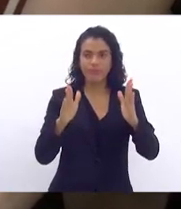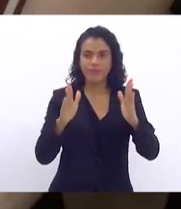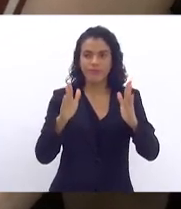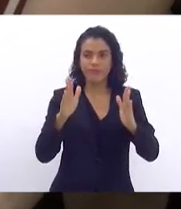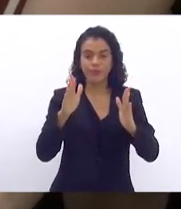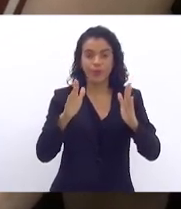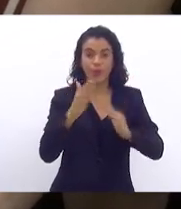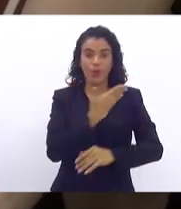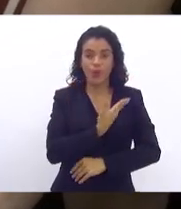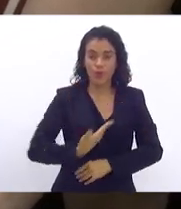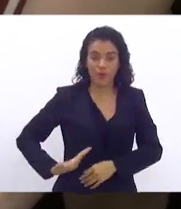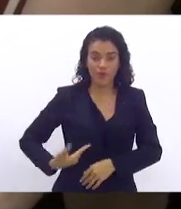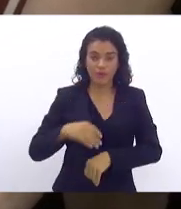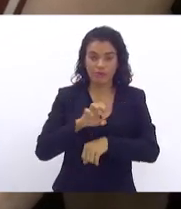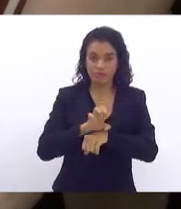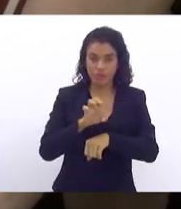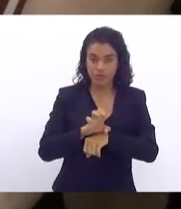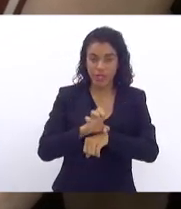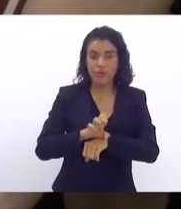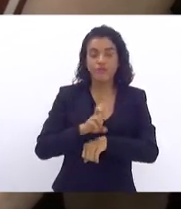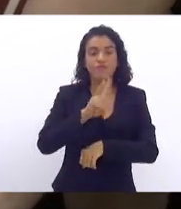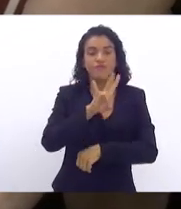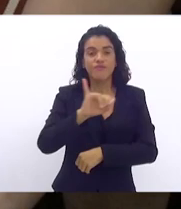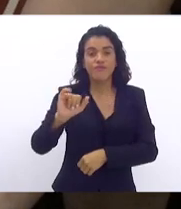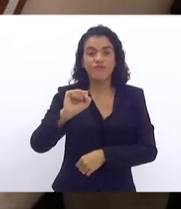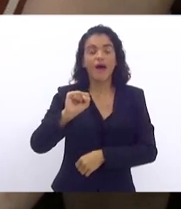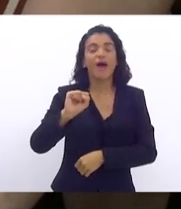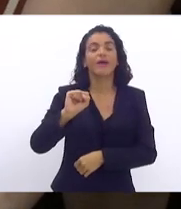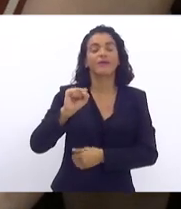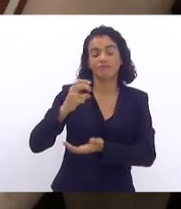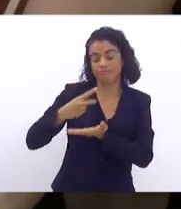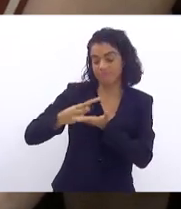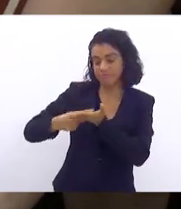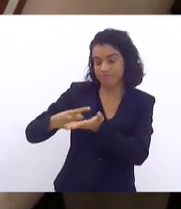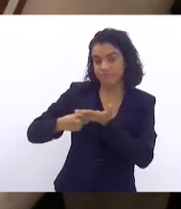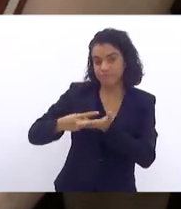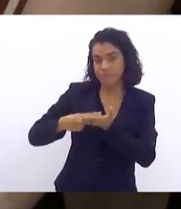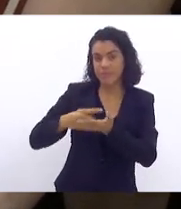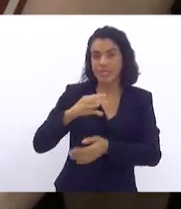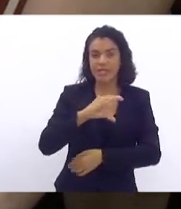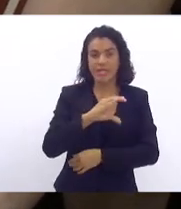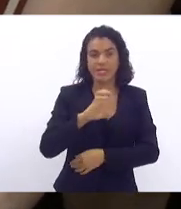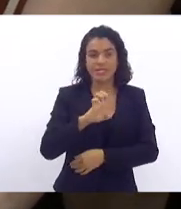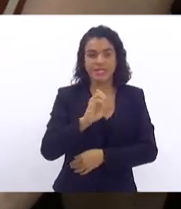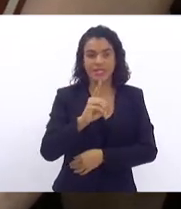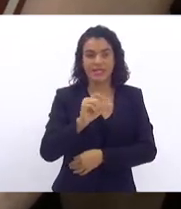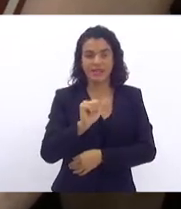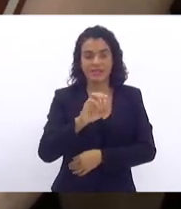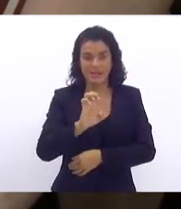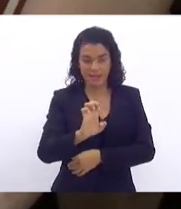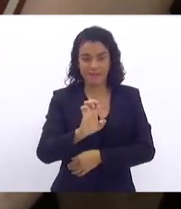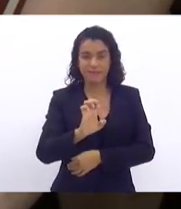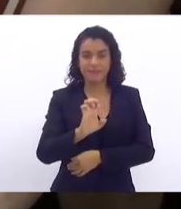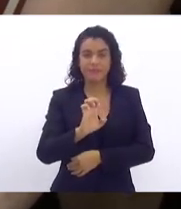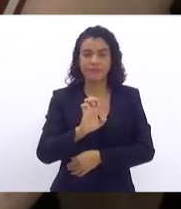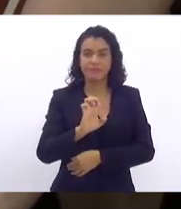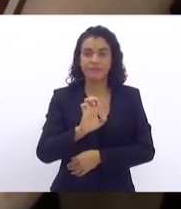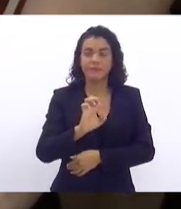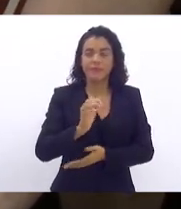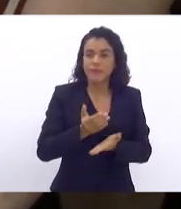o governo do Estado ia fazer a concessão da CEDA, iniciativa privada, ele